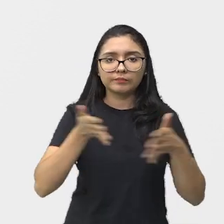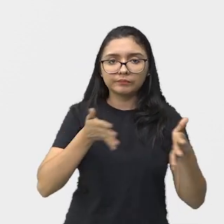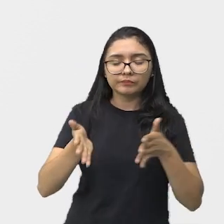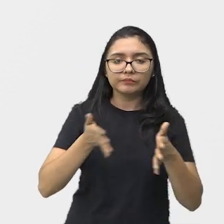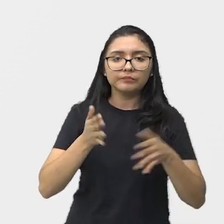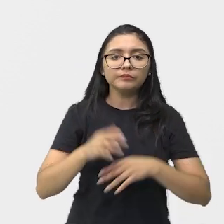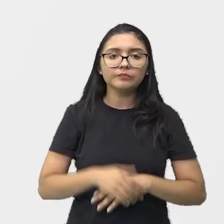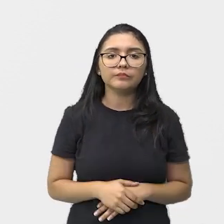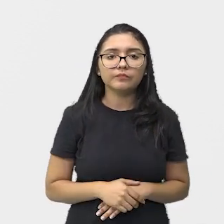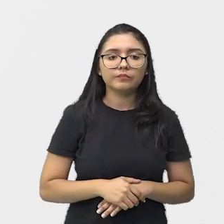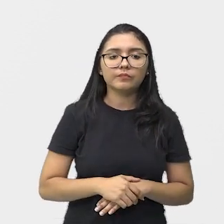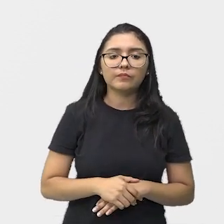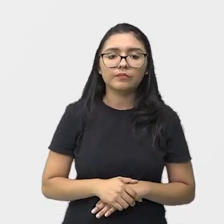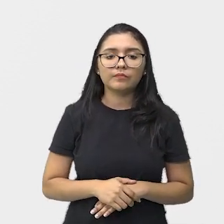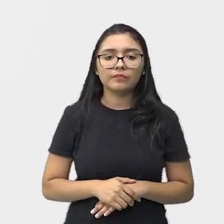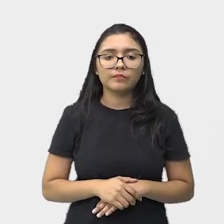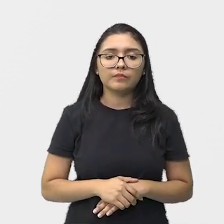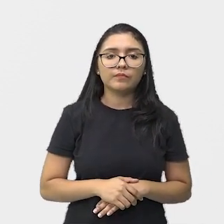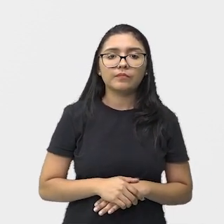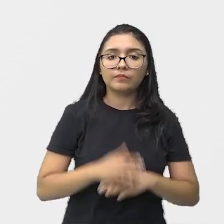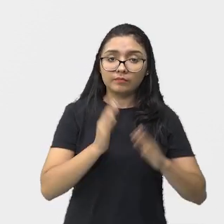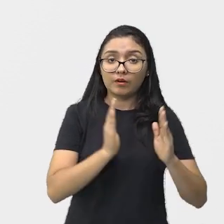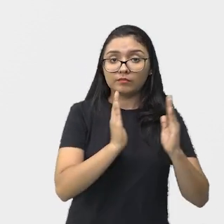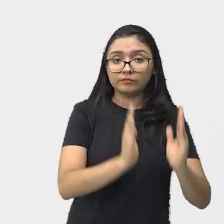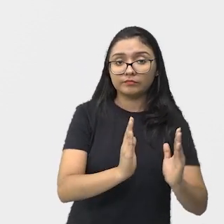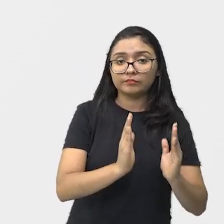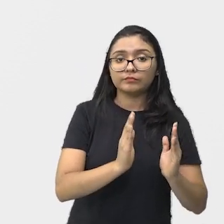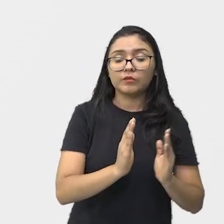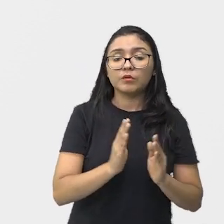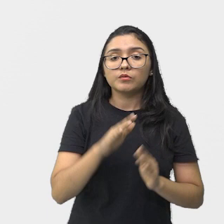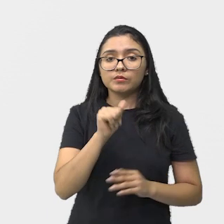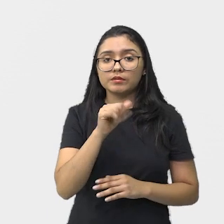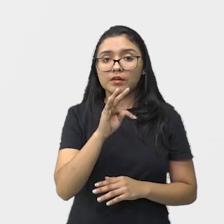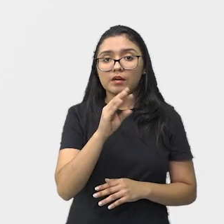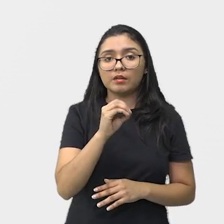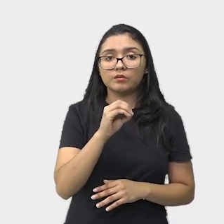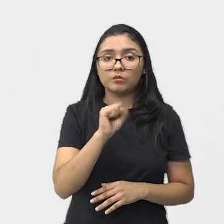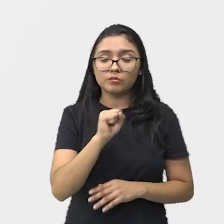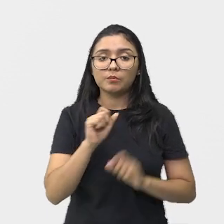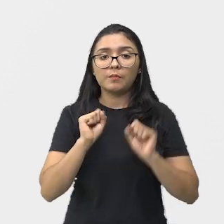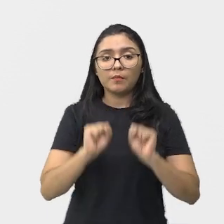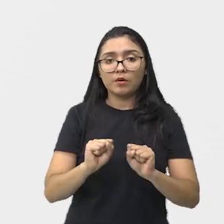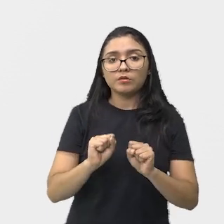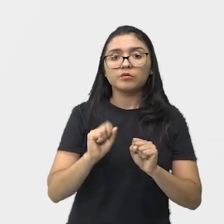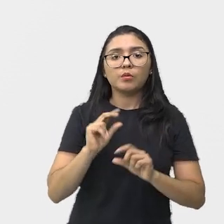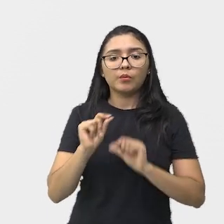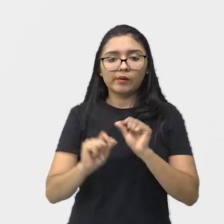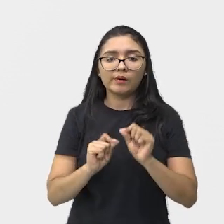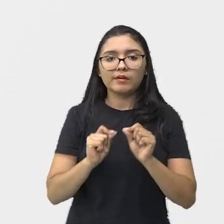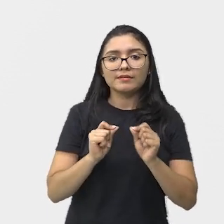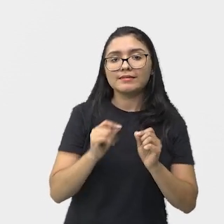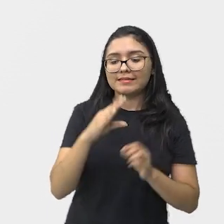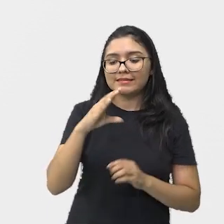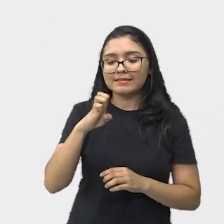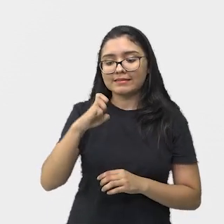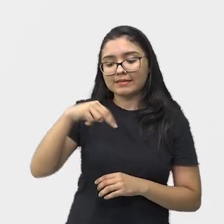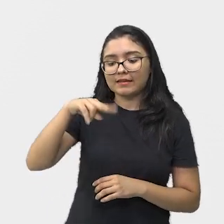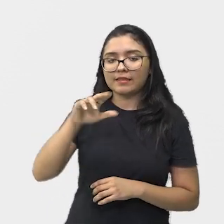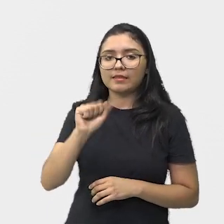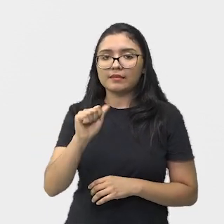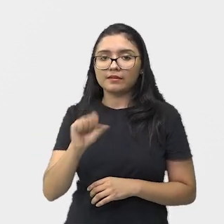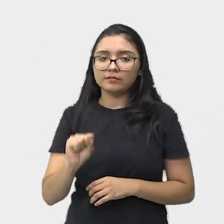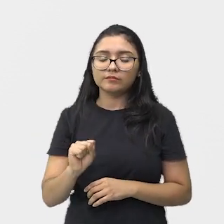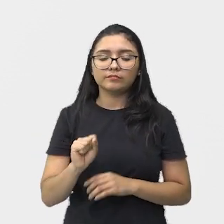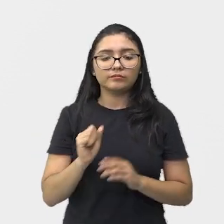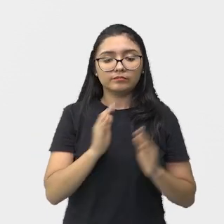período, no mesmo dia ou no mesmo ano. Os atos podem se dividir em cenas,